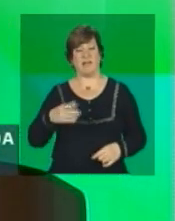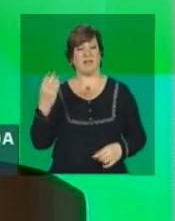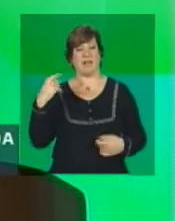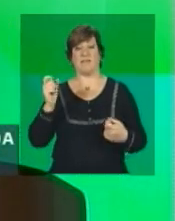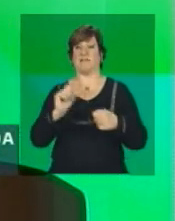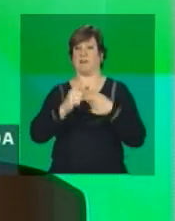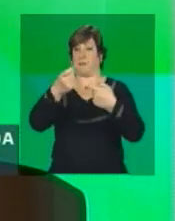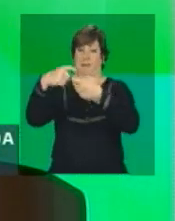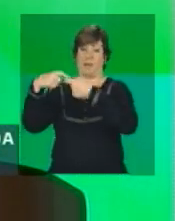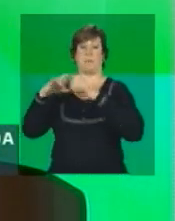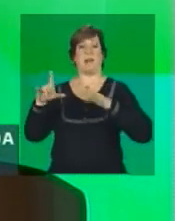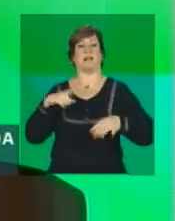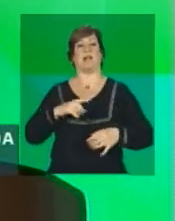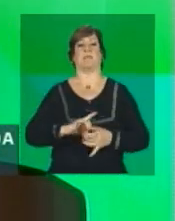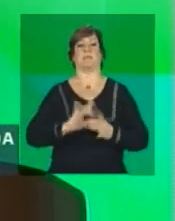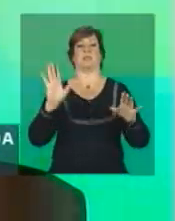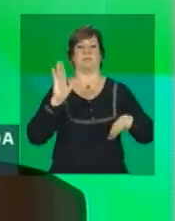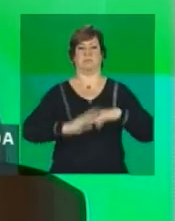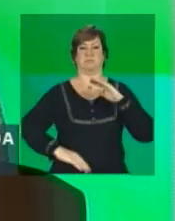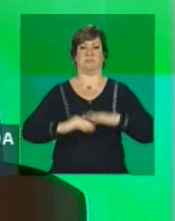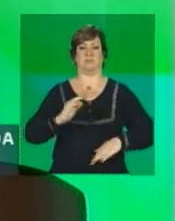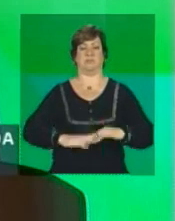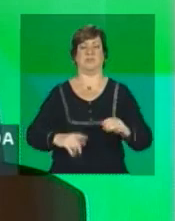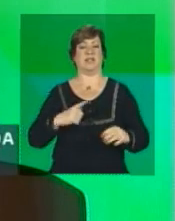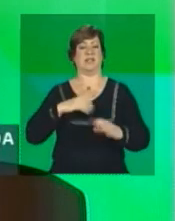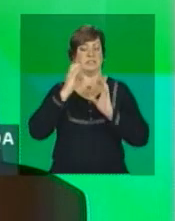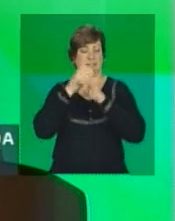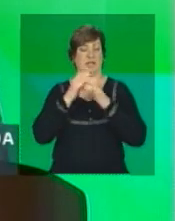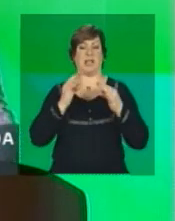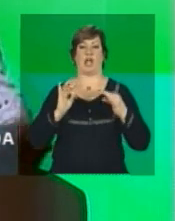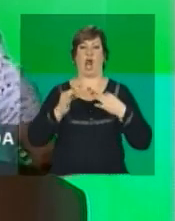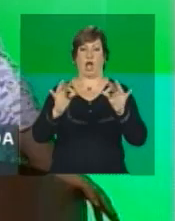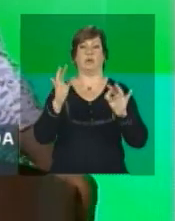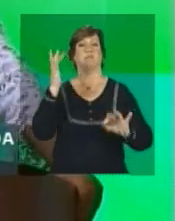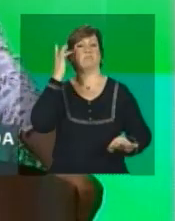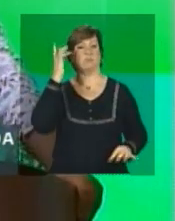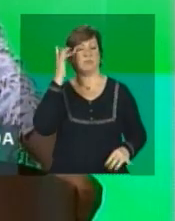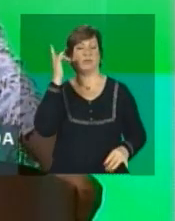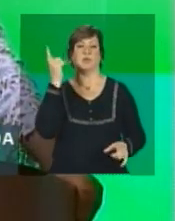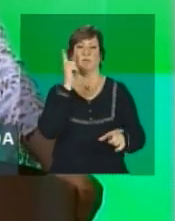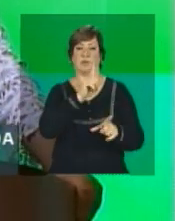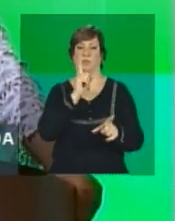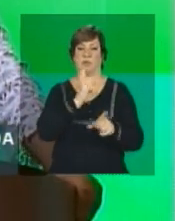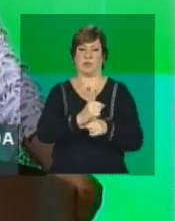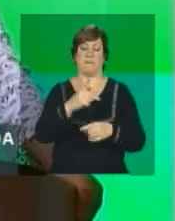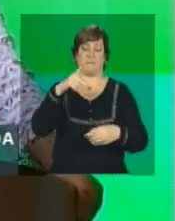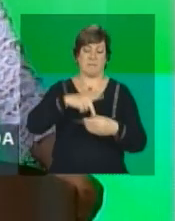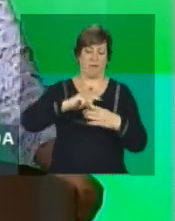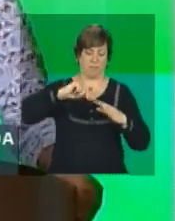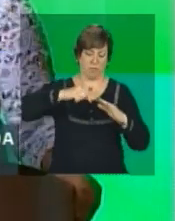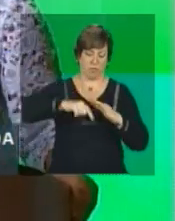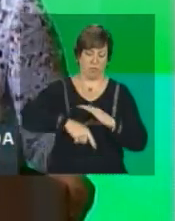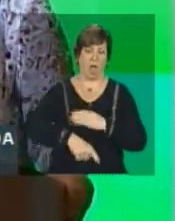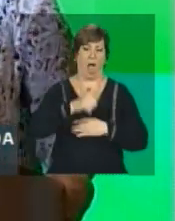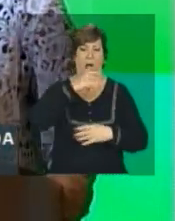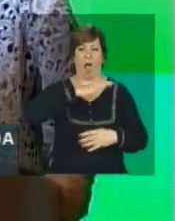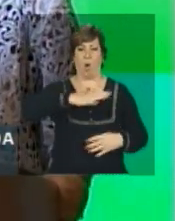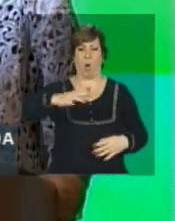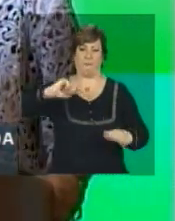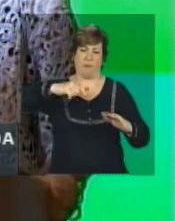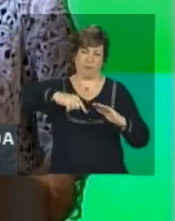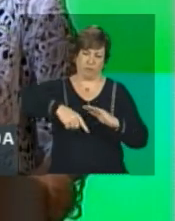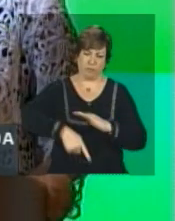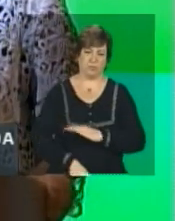tinha autonomia científica e tecnológica para explorar petróleo em águas profundas